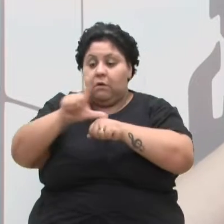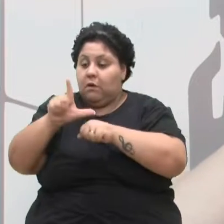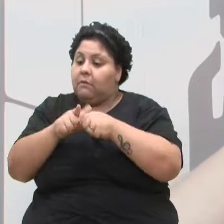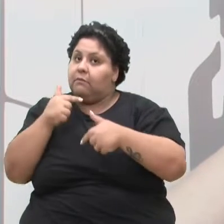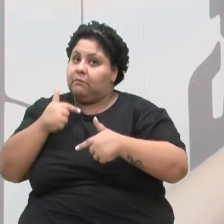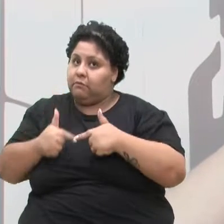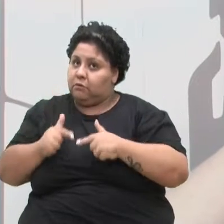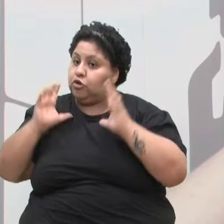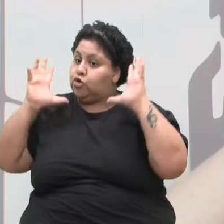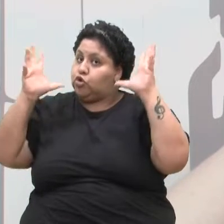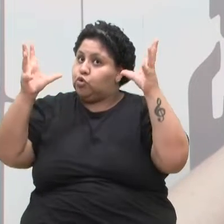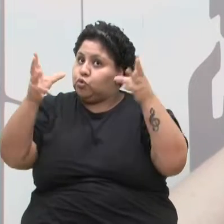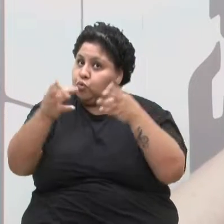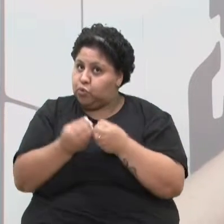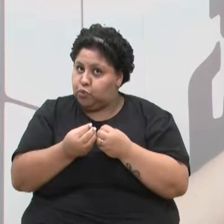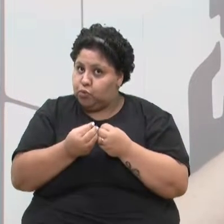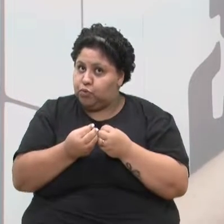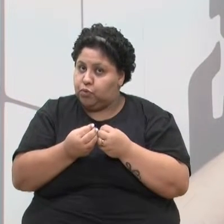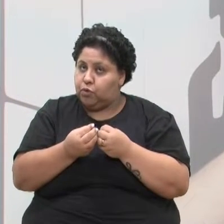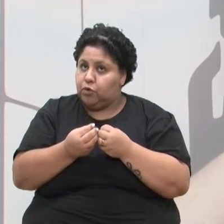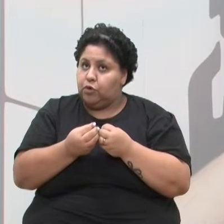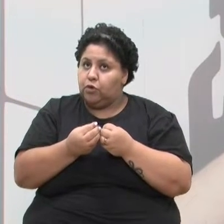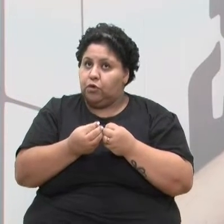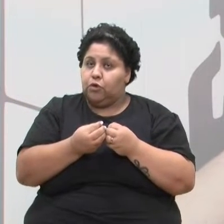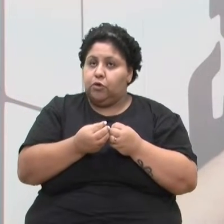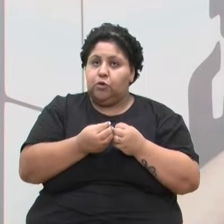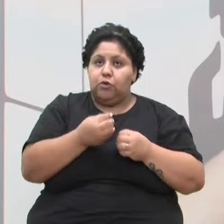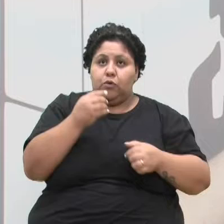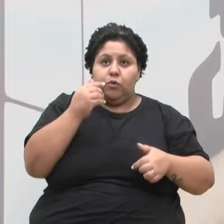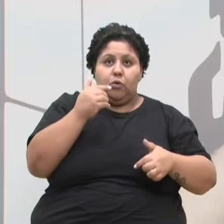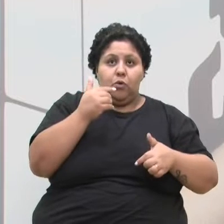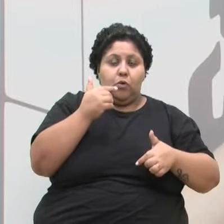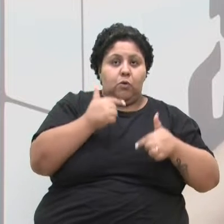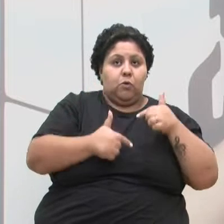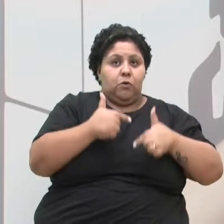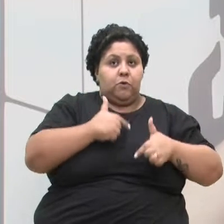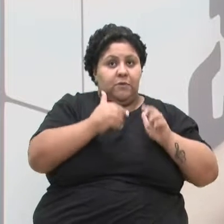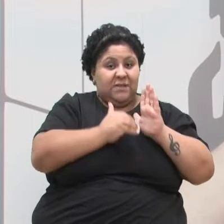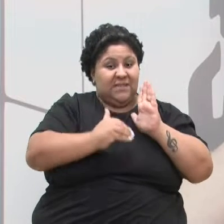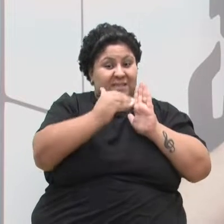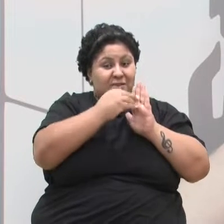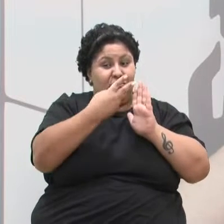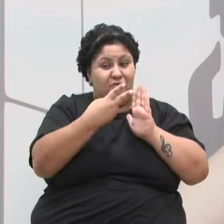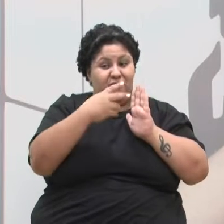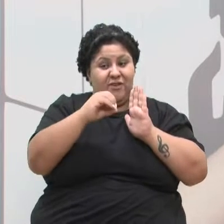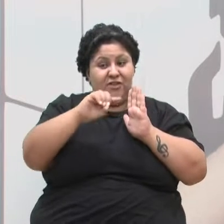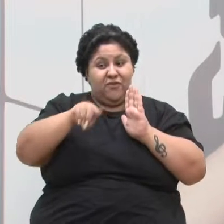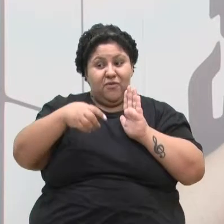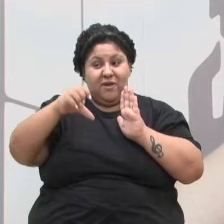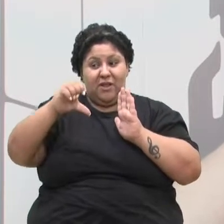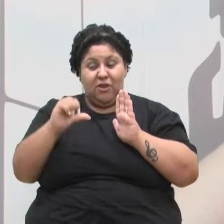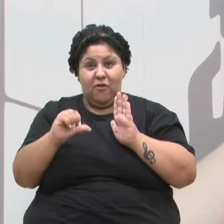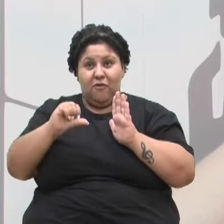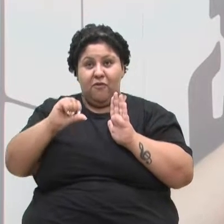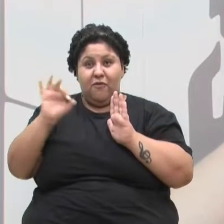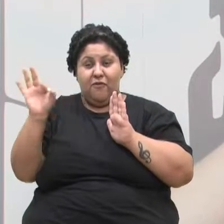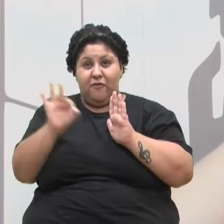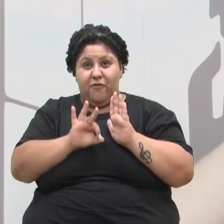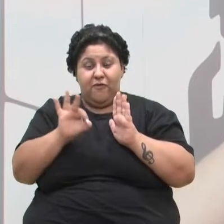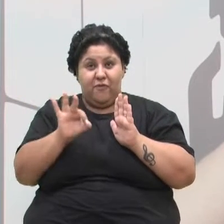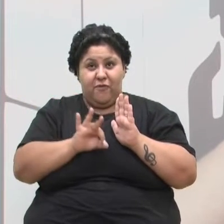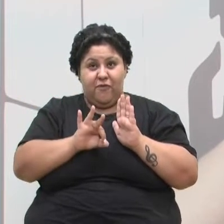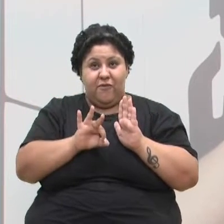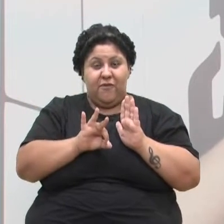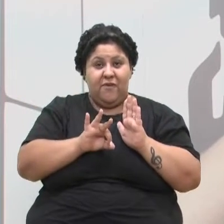né? Então, os serviços cresceu 20,9 pontos, mas a indústria caiu e o comércio